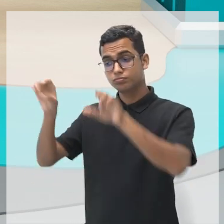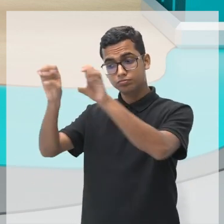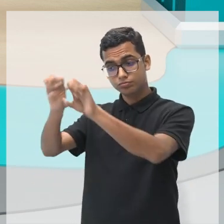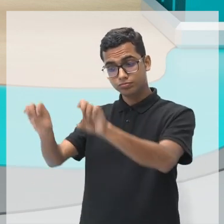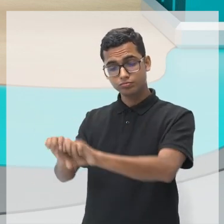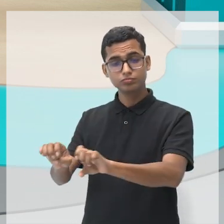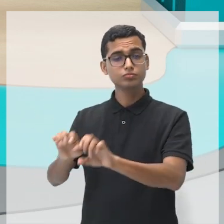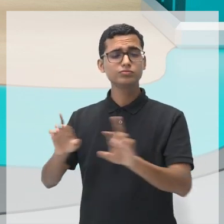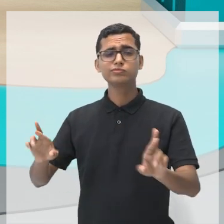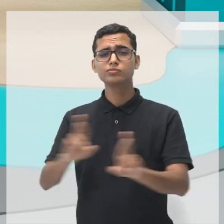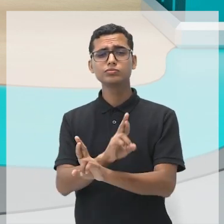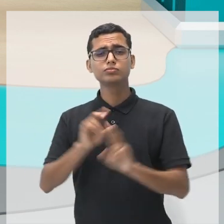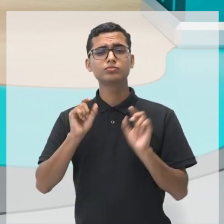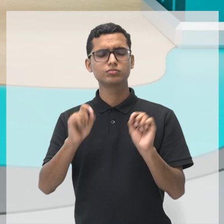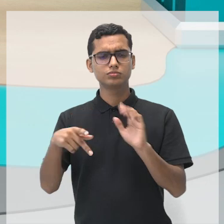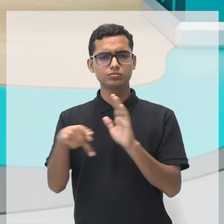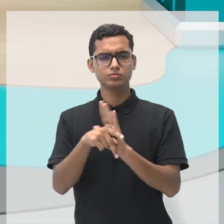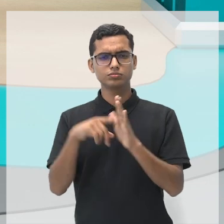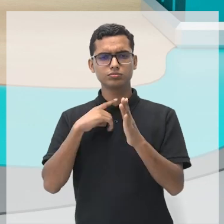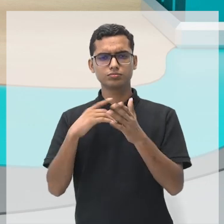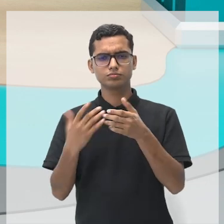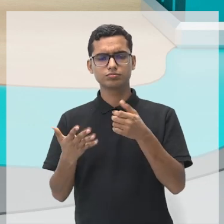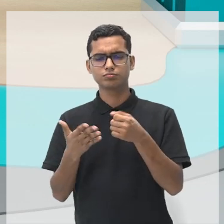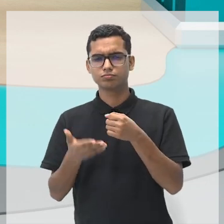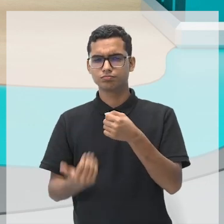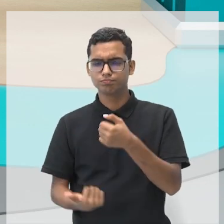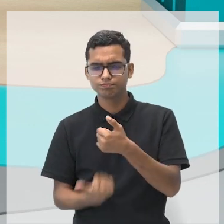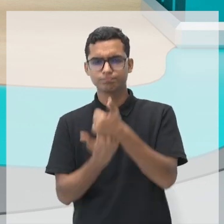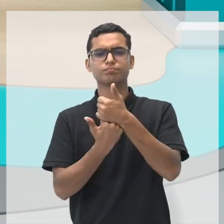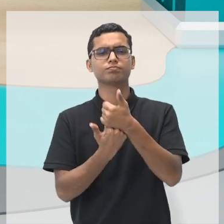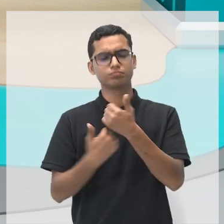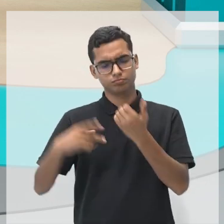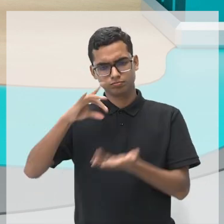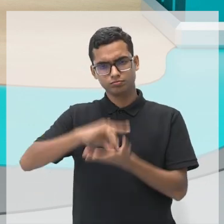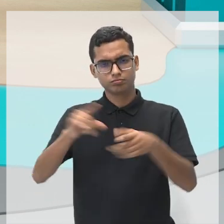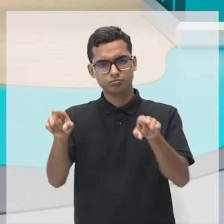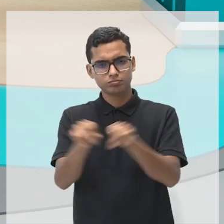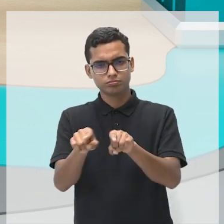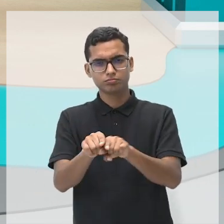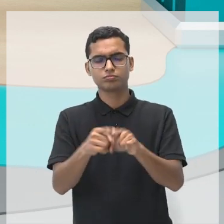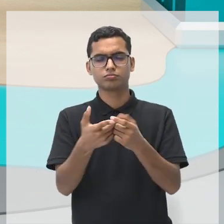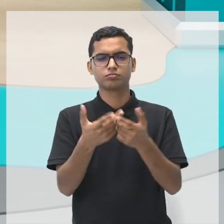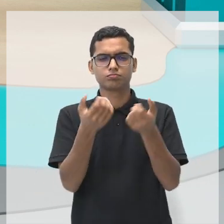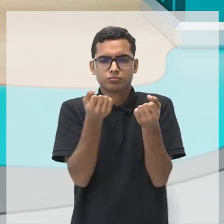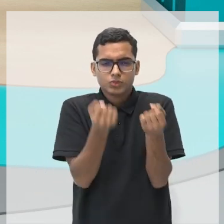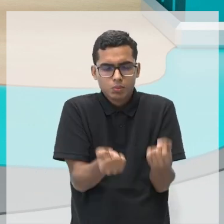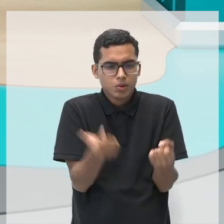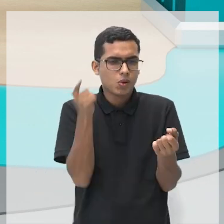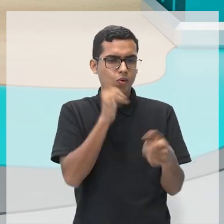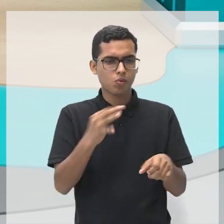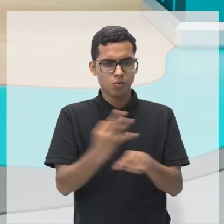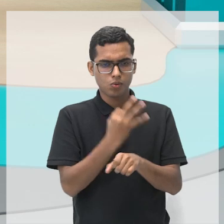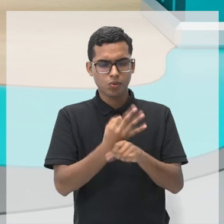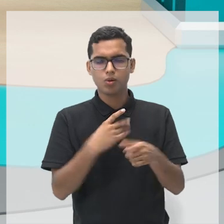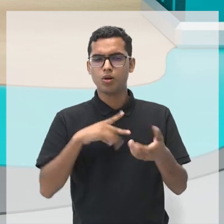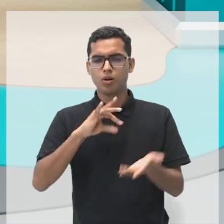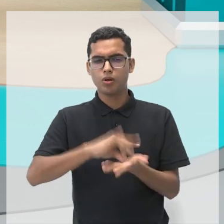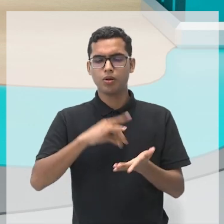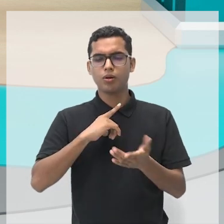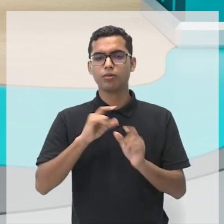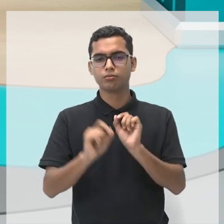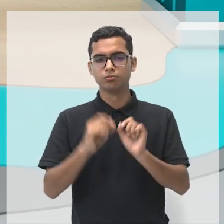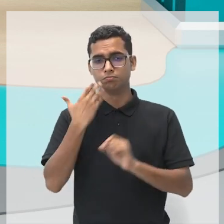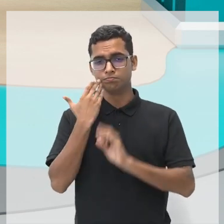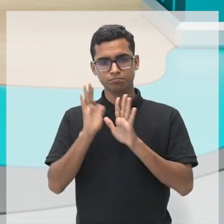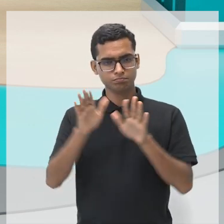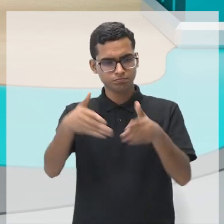está relacionado à sustentação, ao suporte de cargas e muito mais. Porém, a gente vai conhecer essa definição de um modo